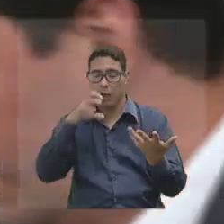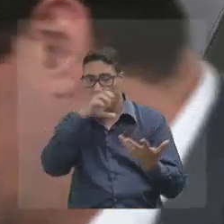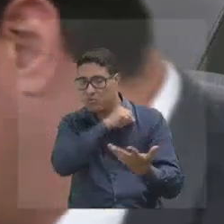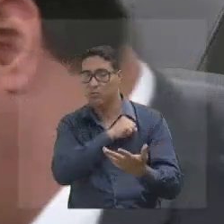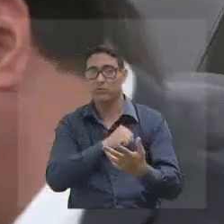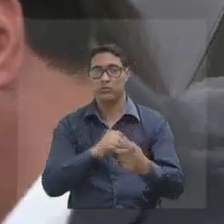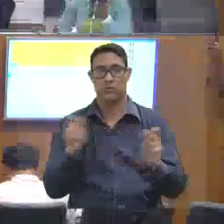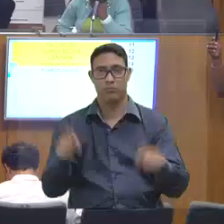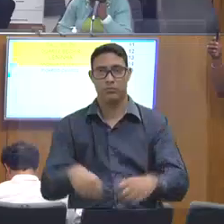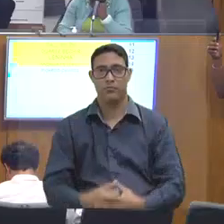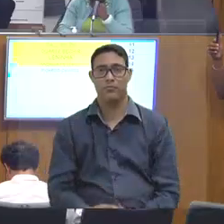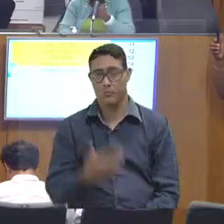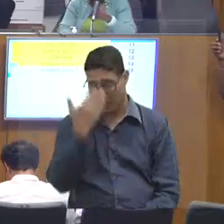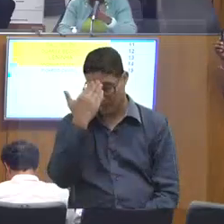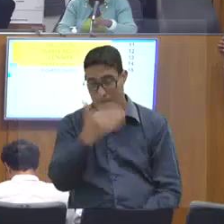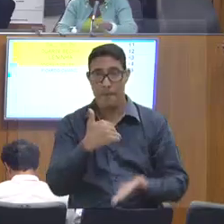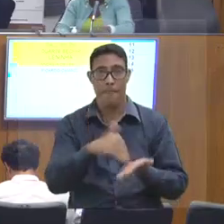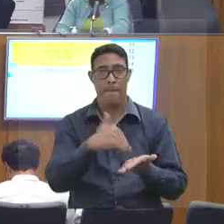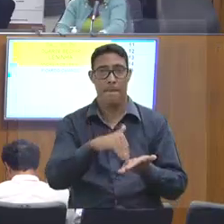Obrigado